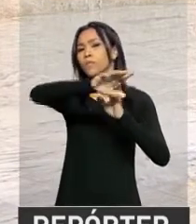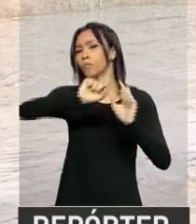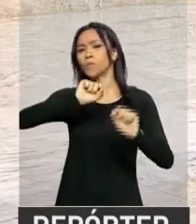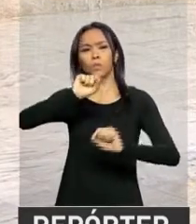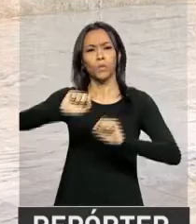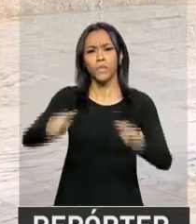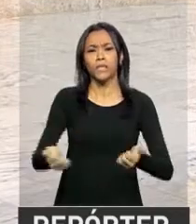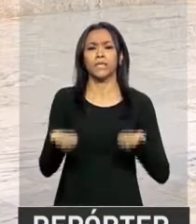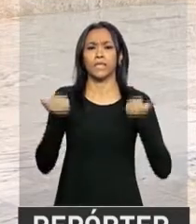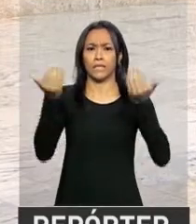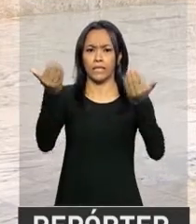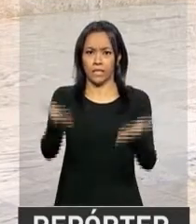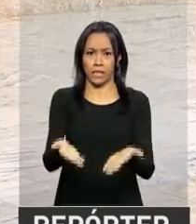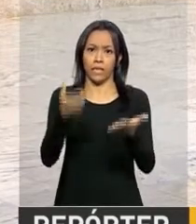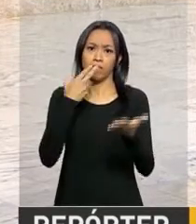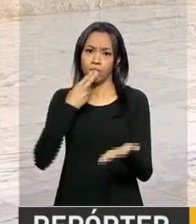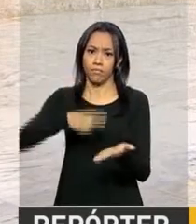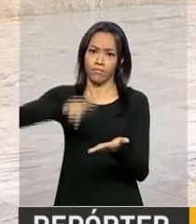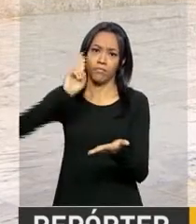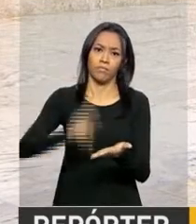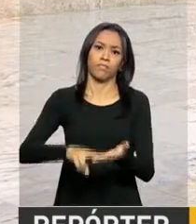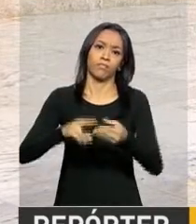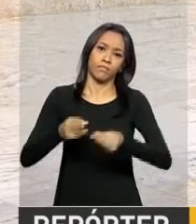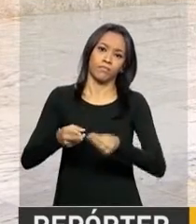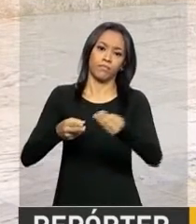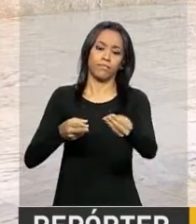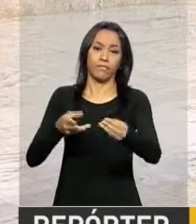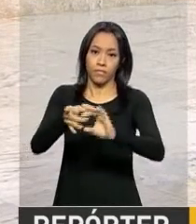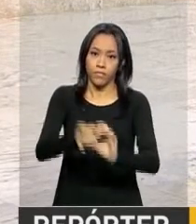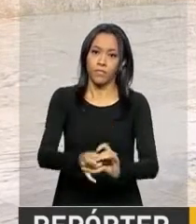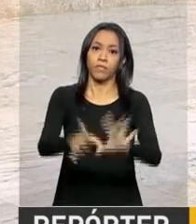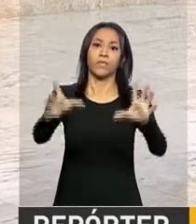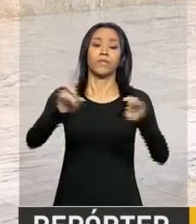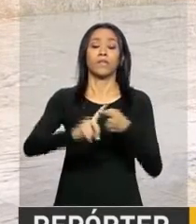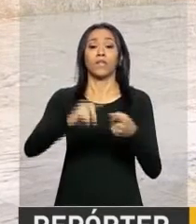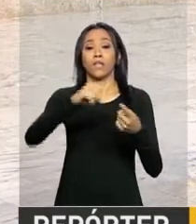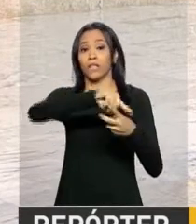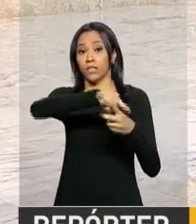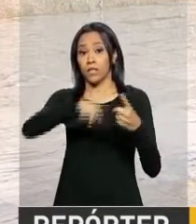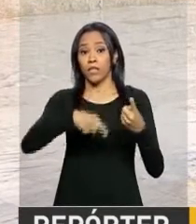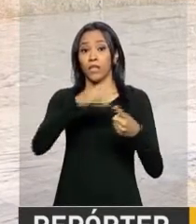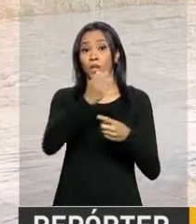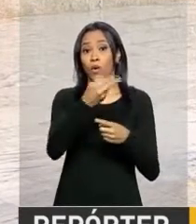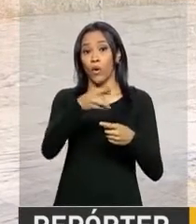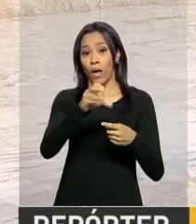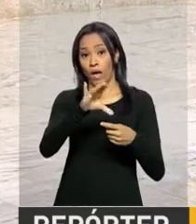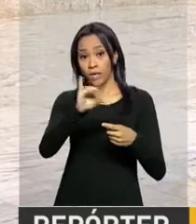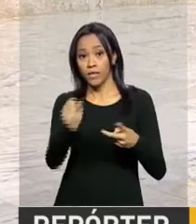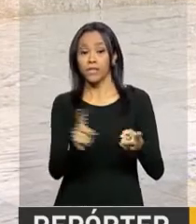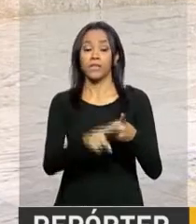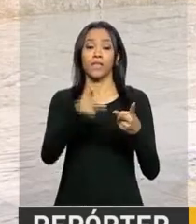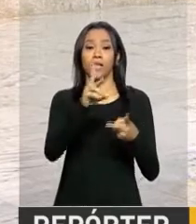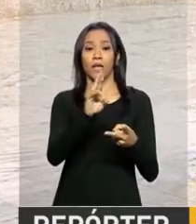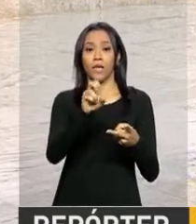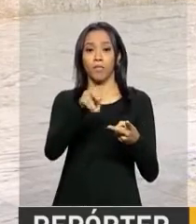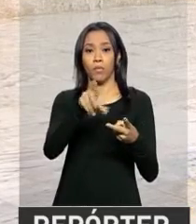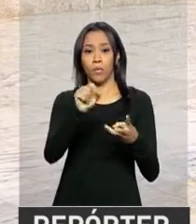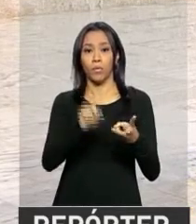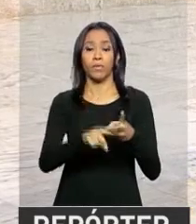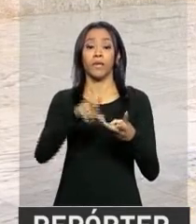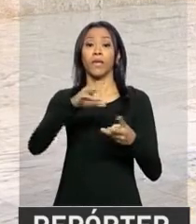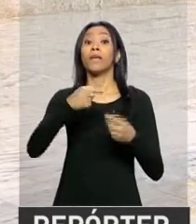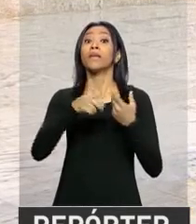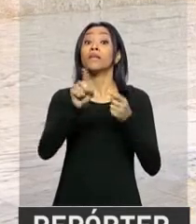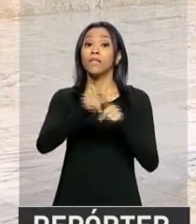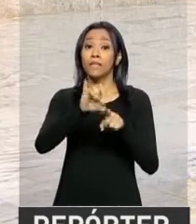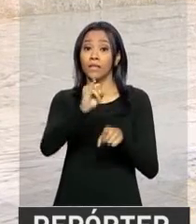entrega de cartas credenciais dos embaixadores da Croácia, da Grécia, da República Democrática do Congo, da Namíbia, do Iraque